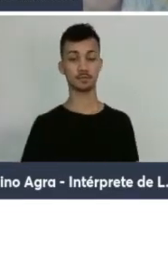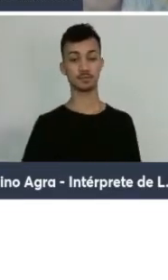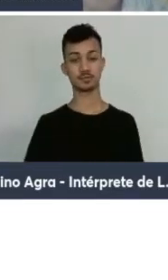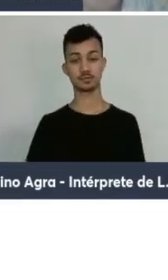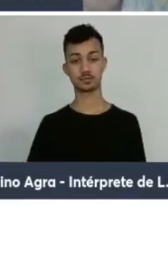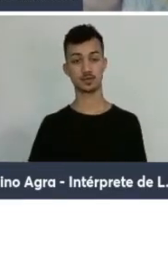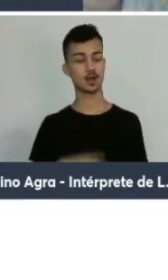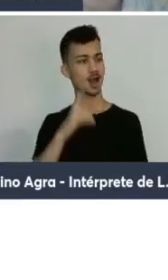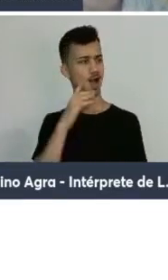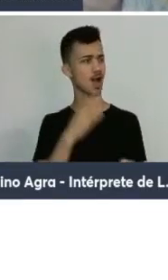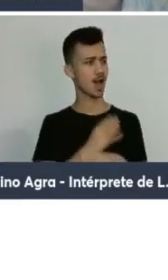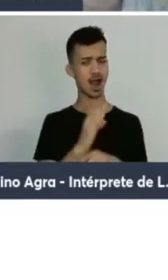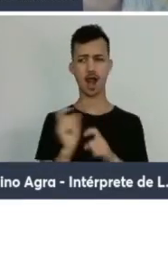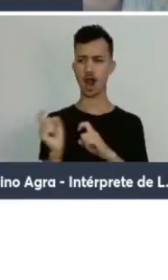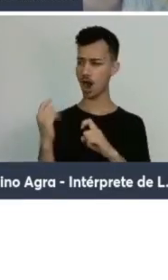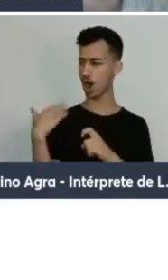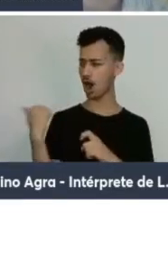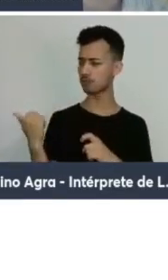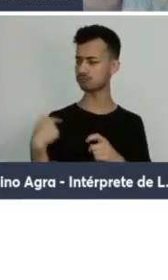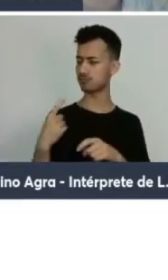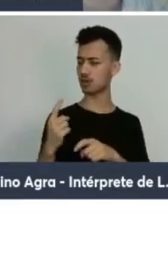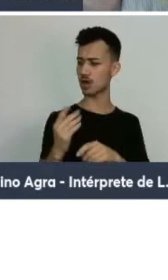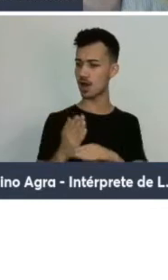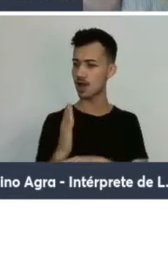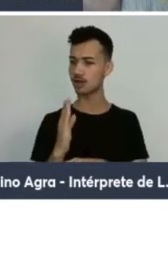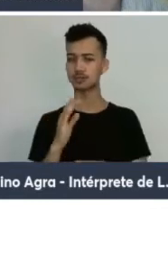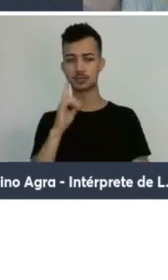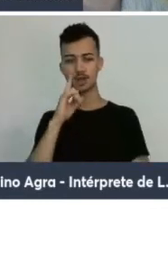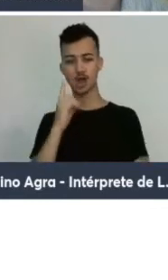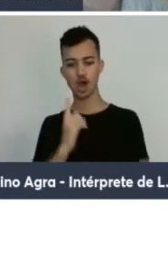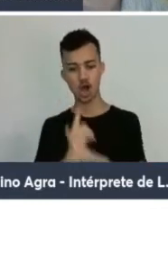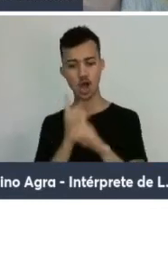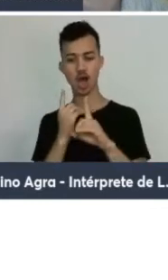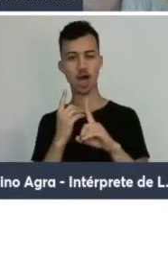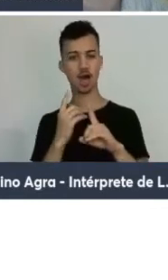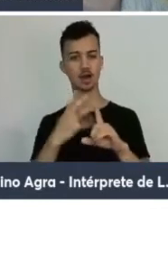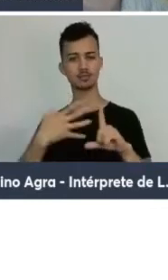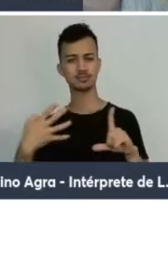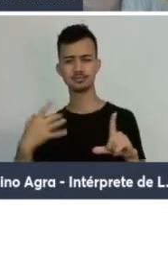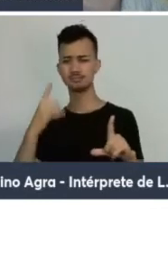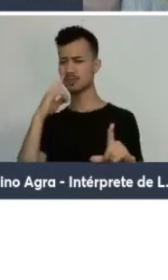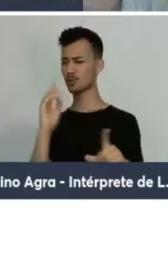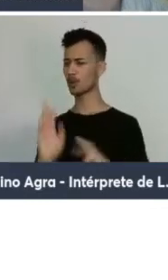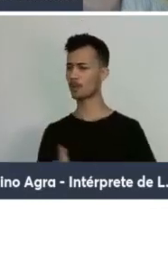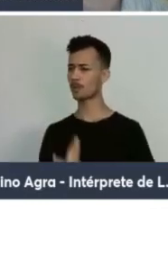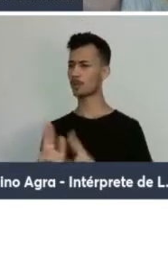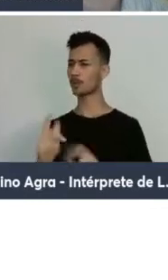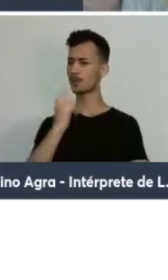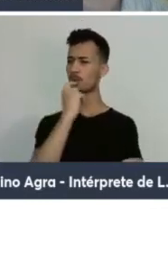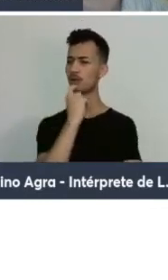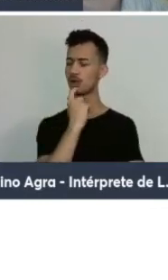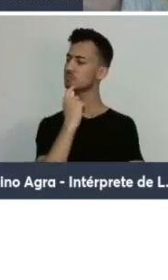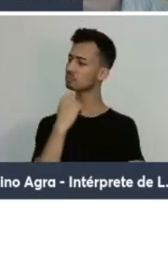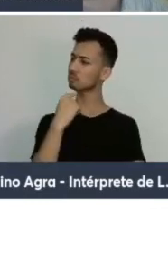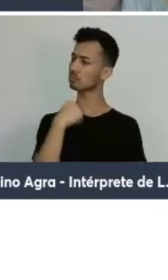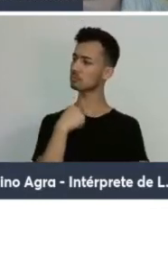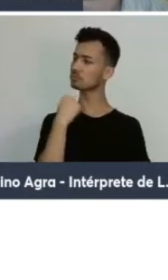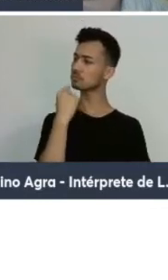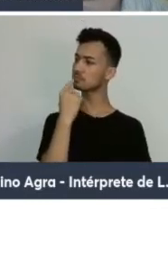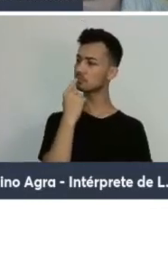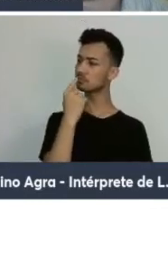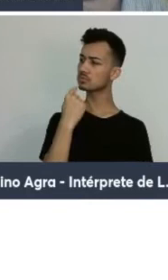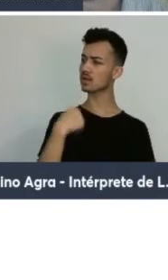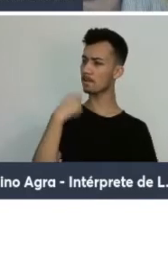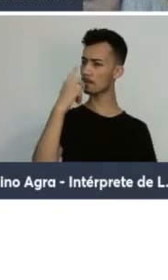Outro tipo de LGBTs, né, manifestantes, teve mais a ver comigo,